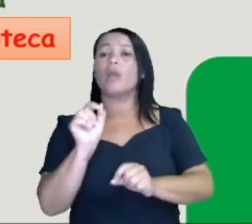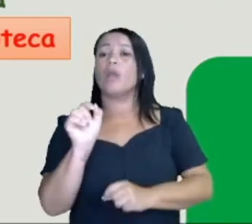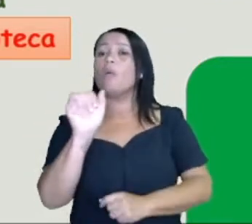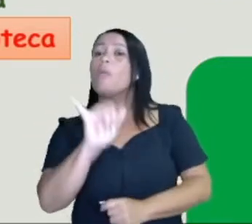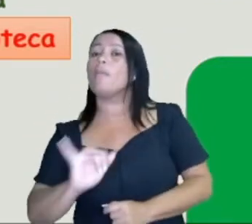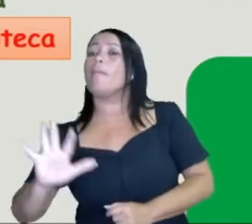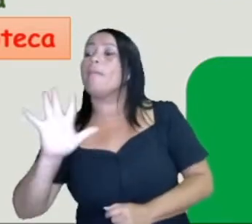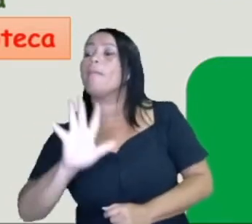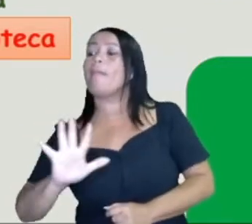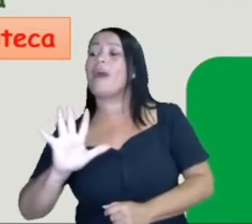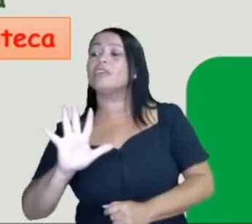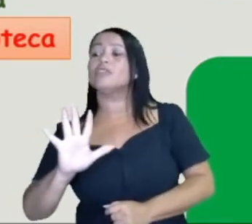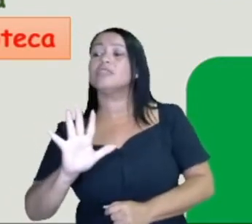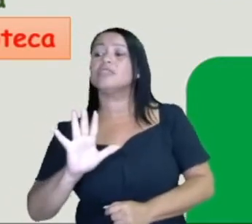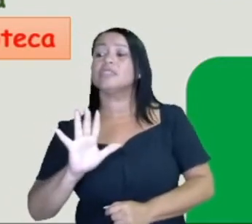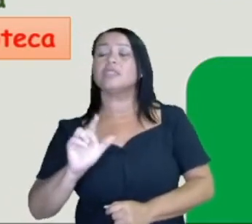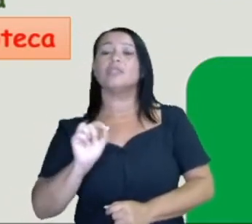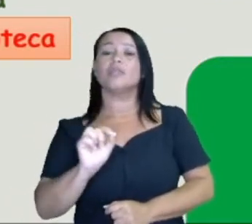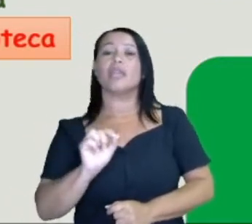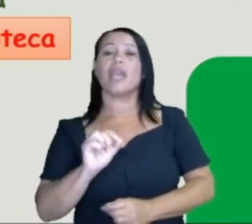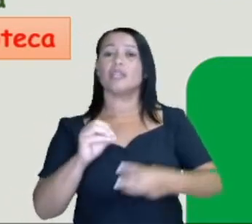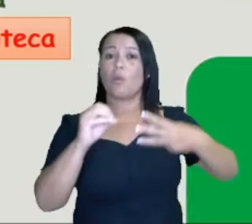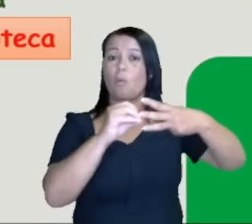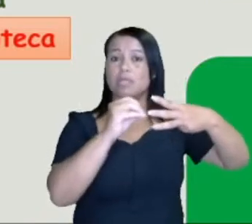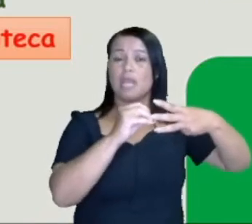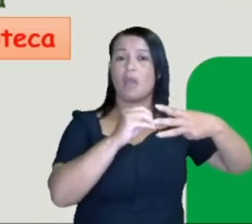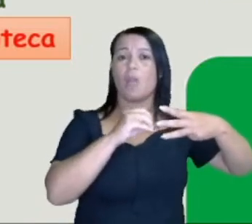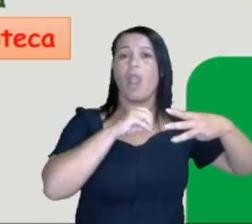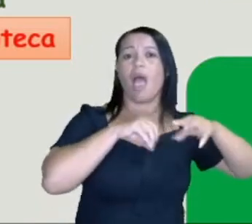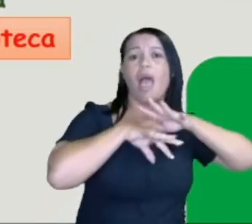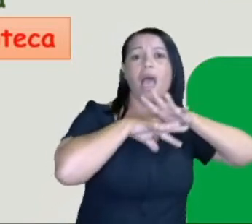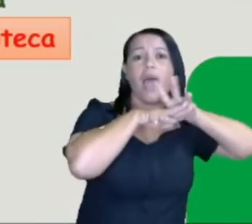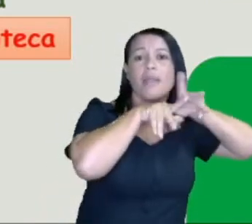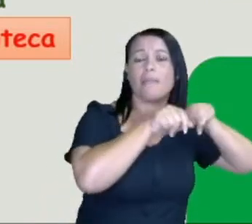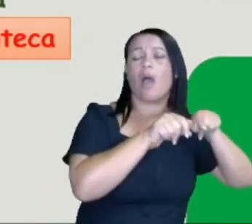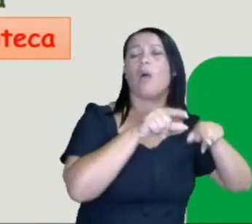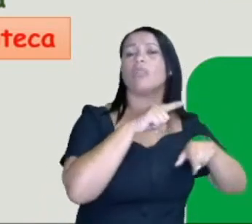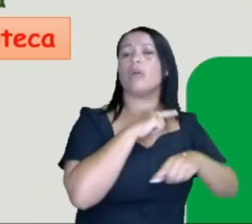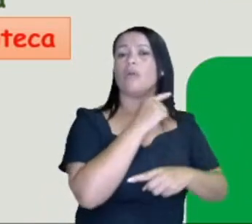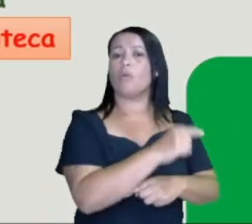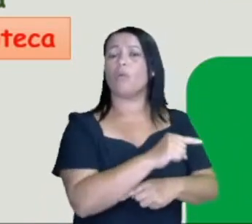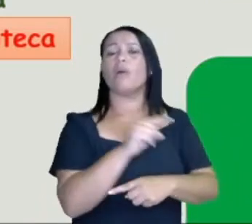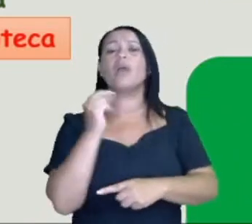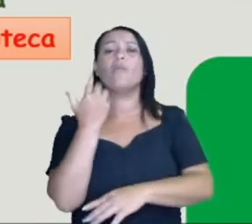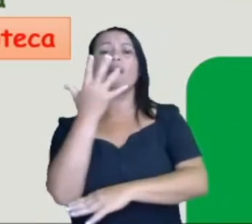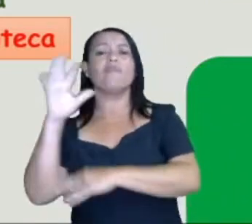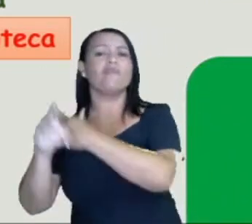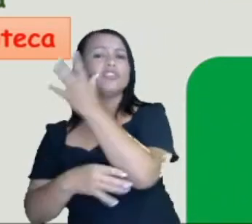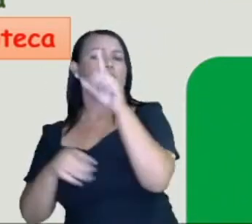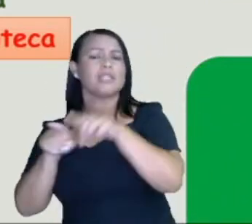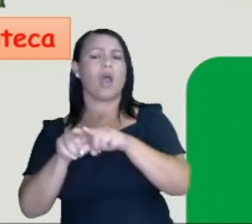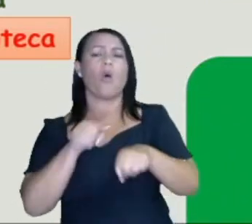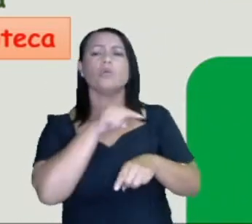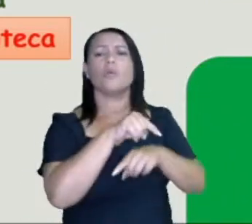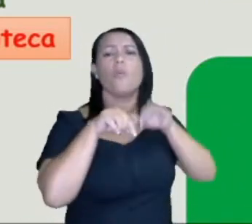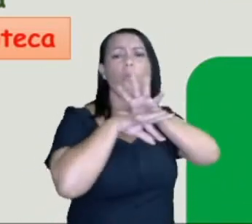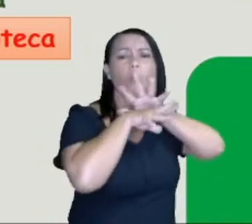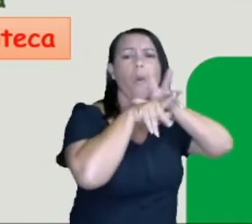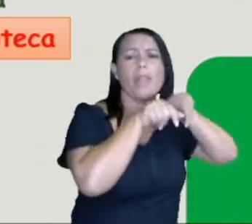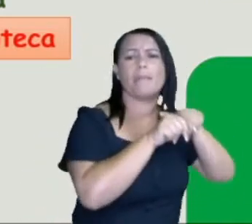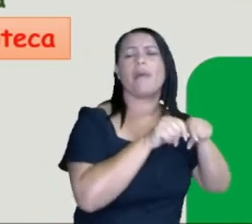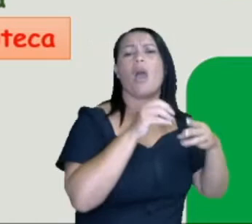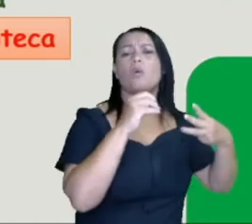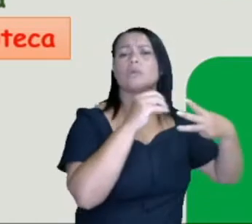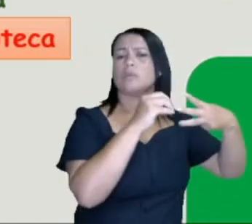de uma célula animal e uma célula vegetal. A célula animal não é somente uma célula de um animal,